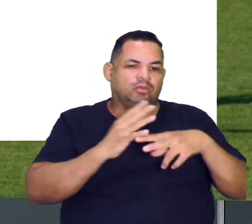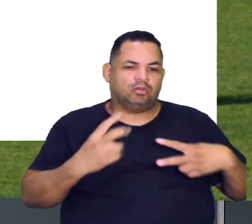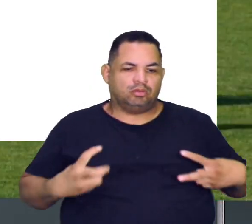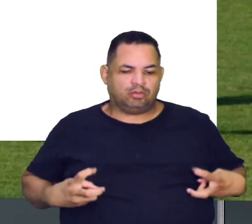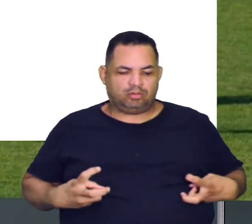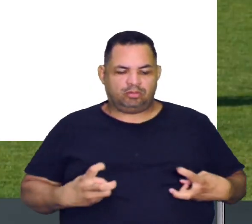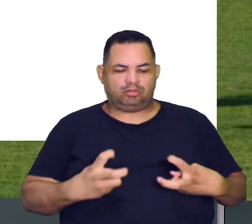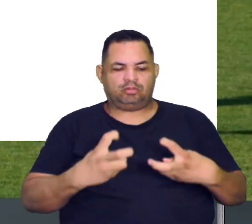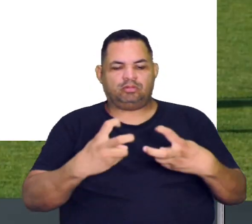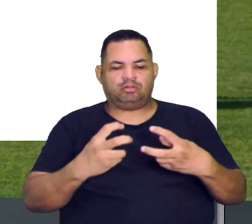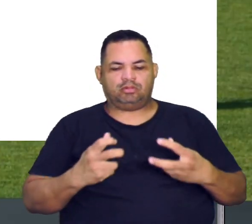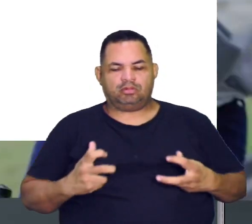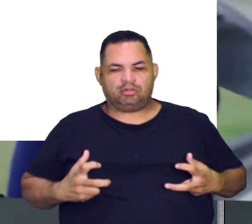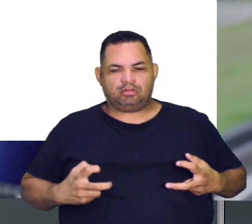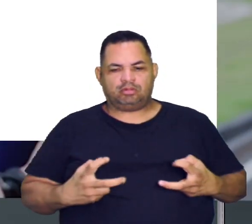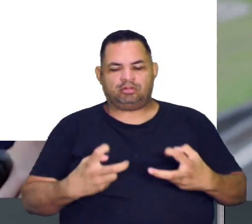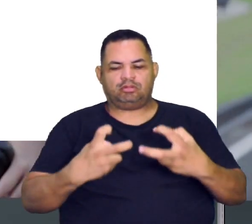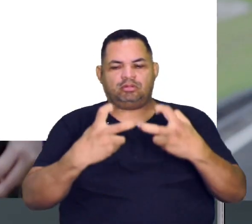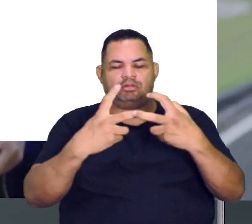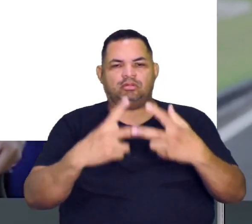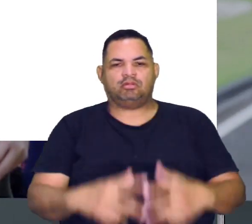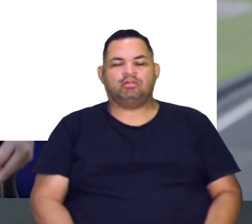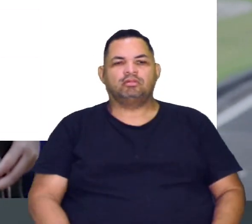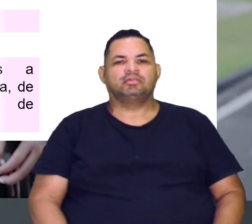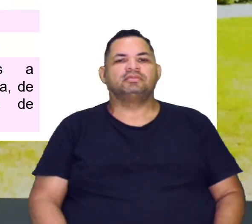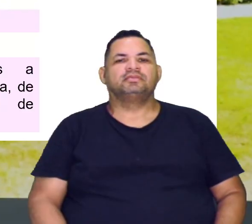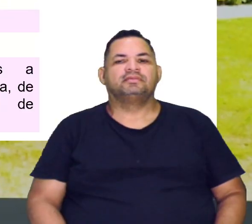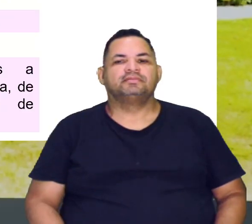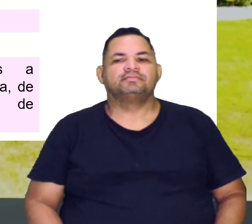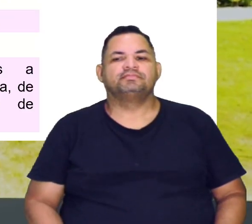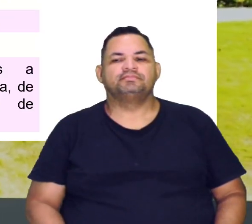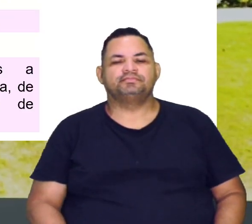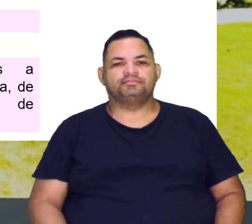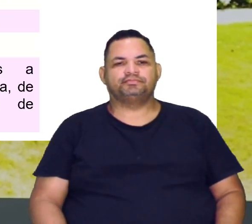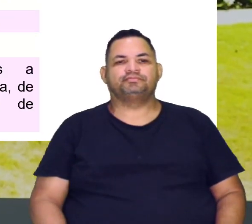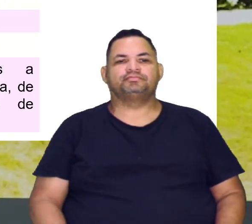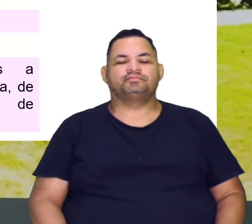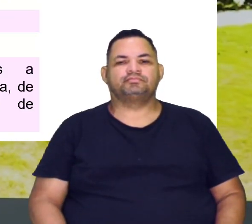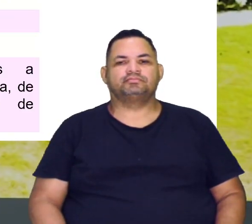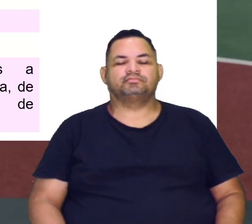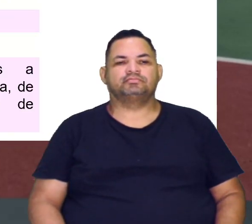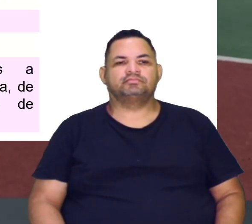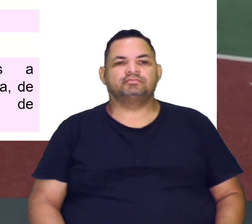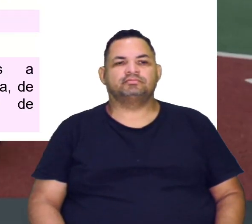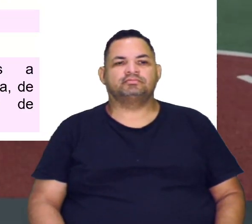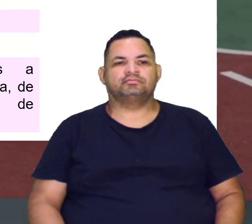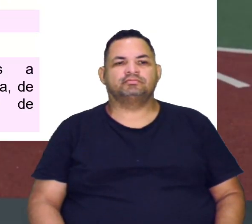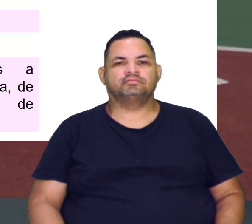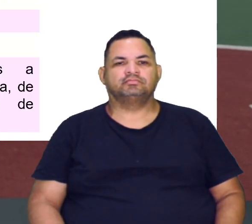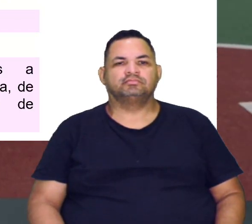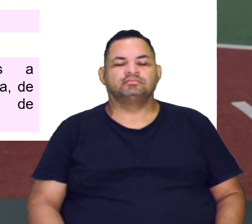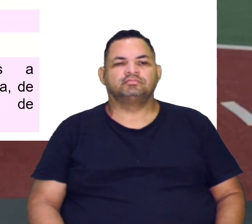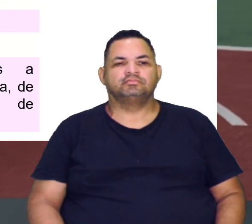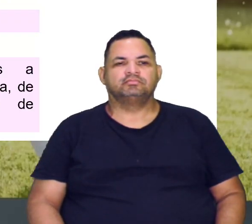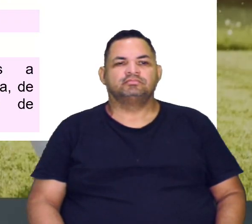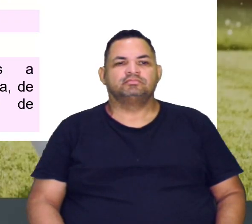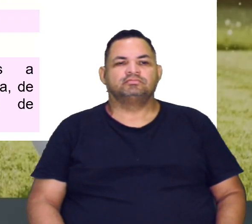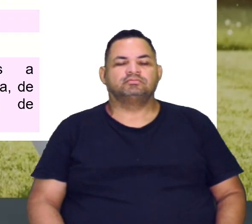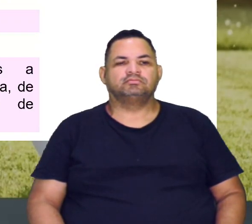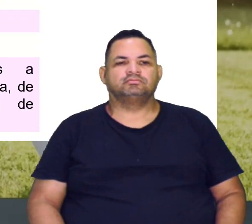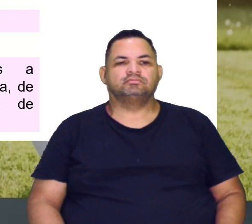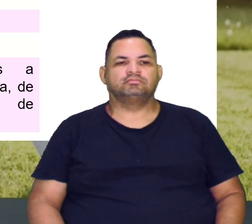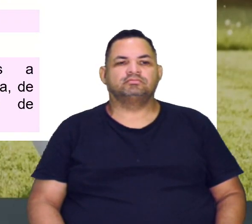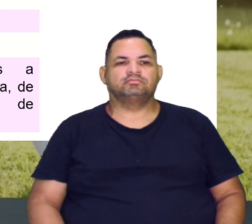câncer, tá? Bom saber disso, né? Melhor ainda é estar ativo fisicamente. E